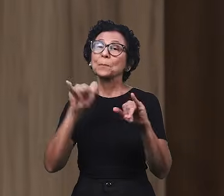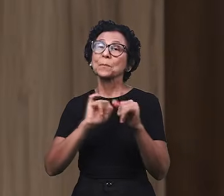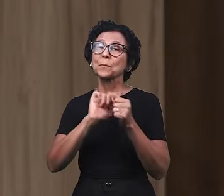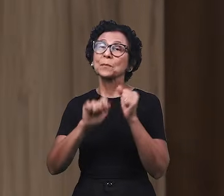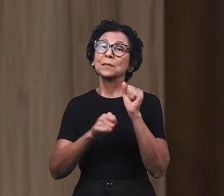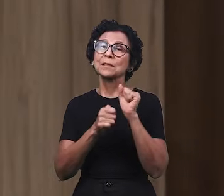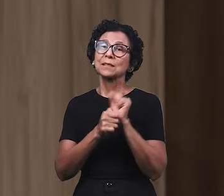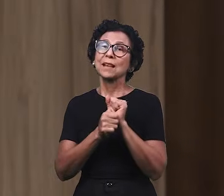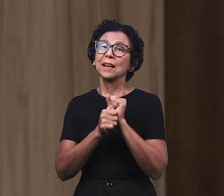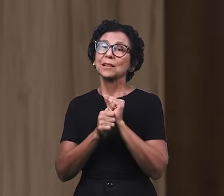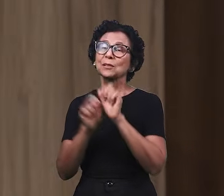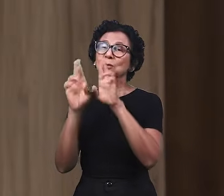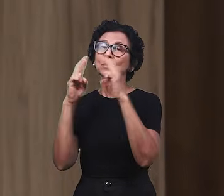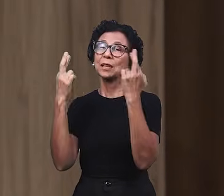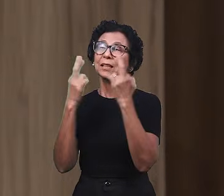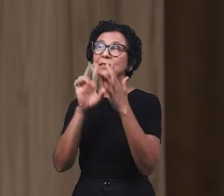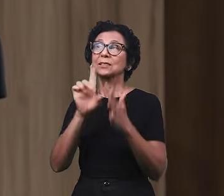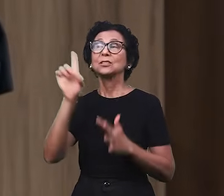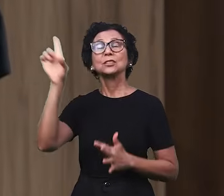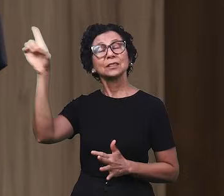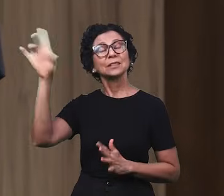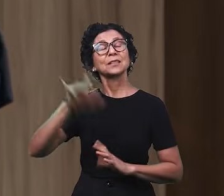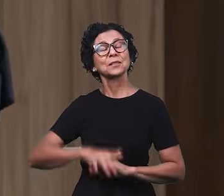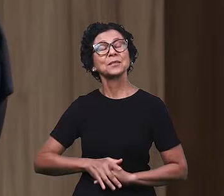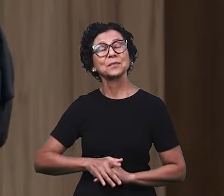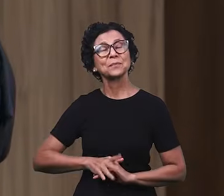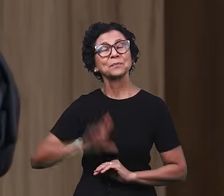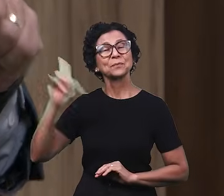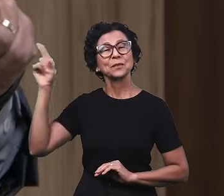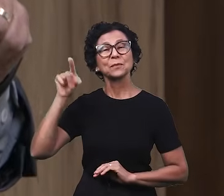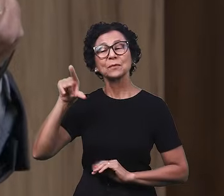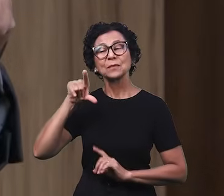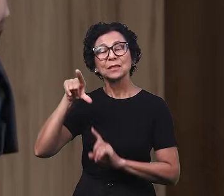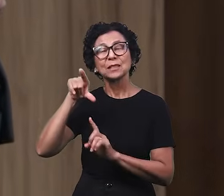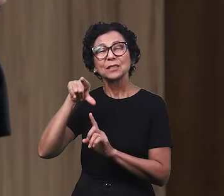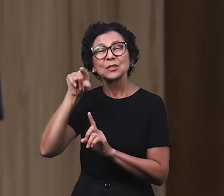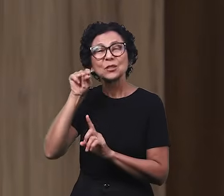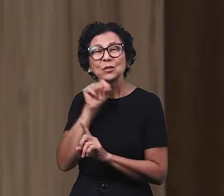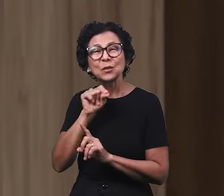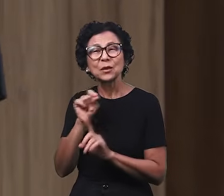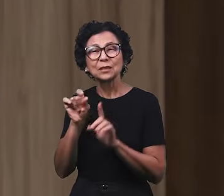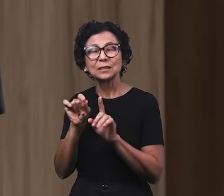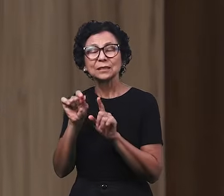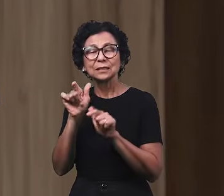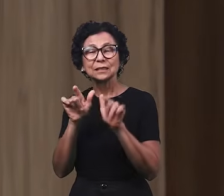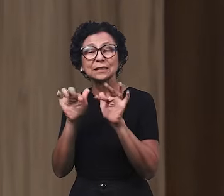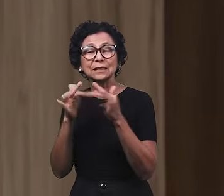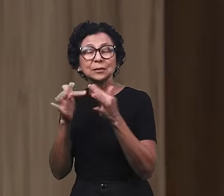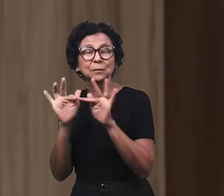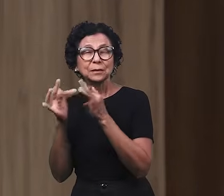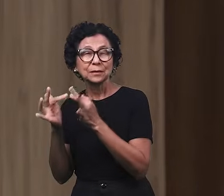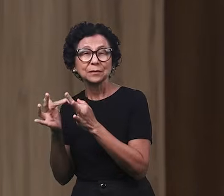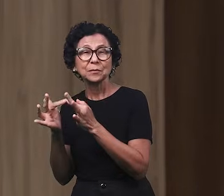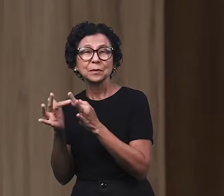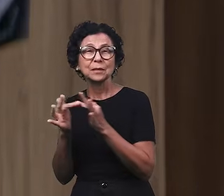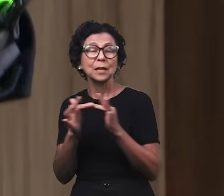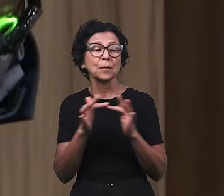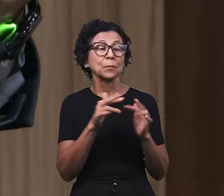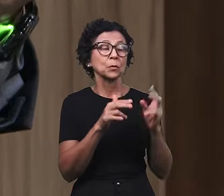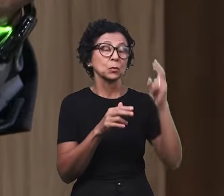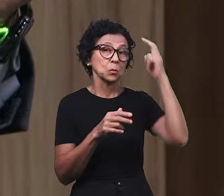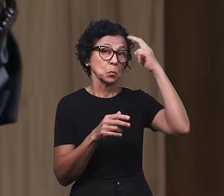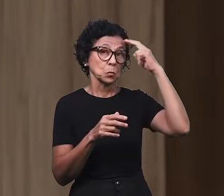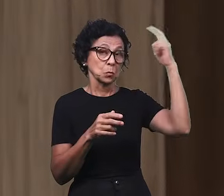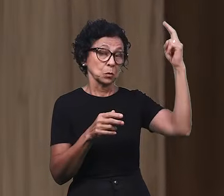isso confirma exatamente que Deus escolheu as coisas pequenas, né? Os pequeninos, para confundir os